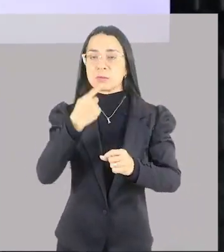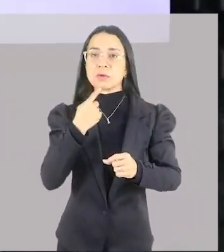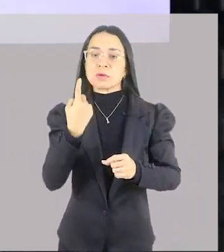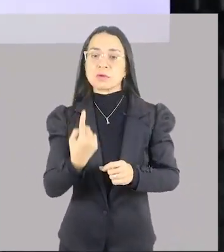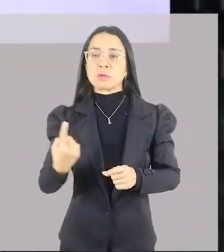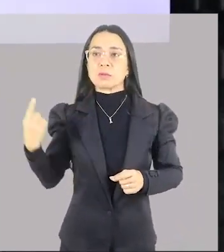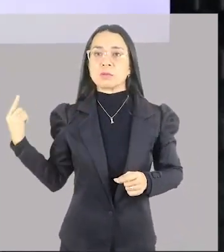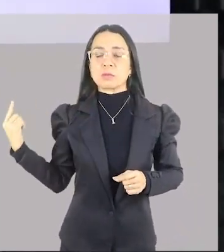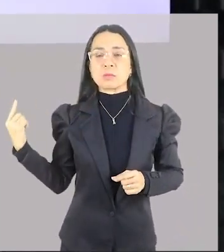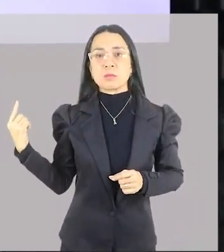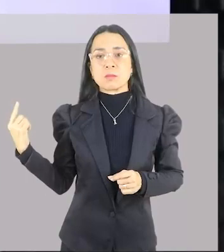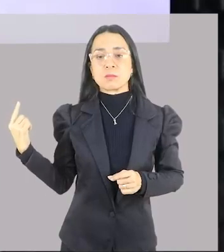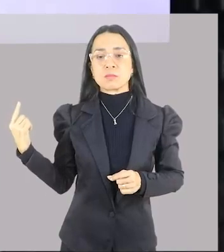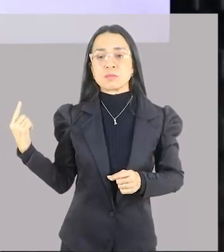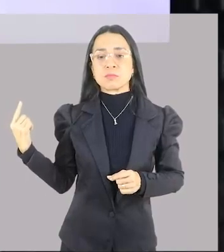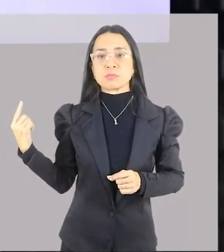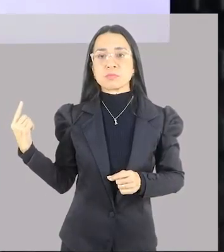está